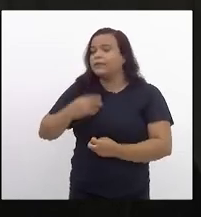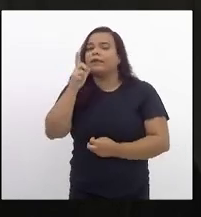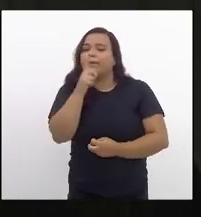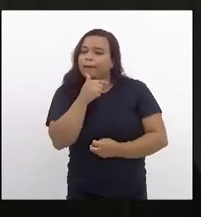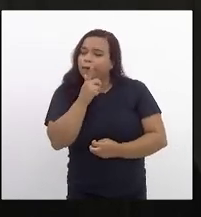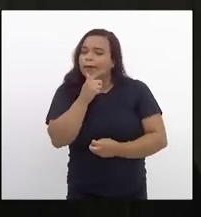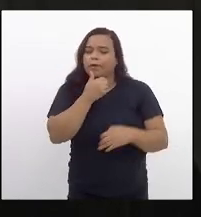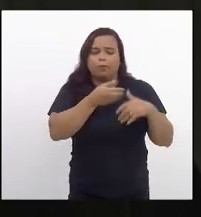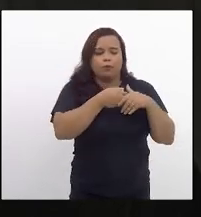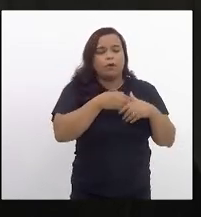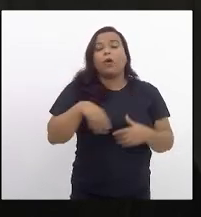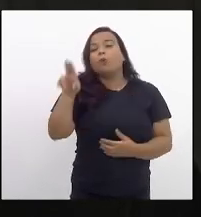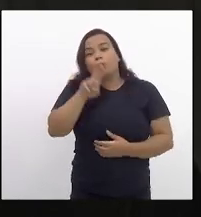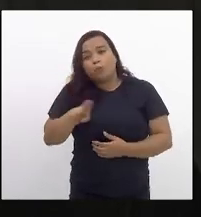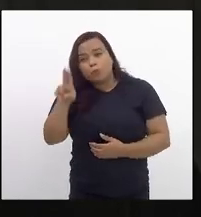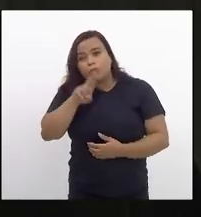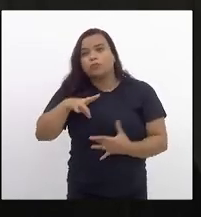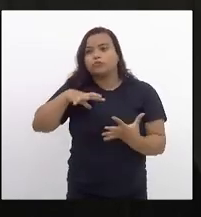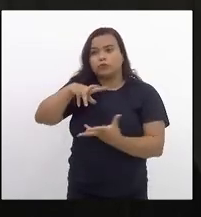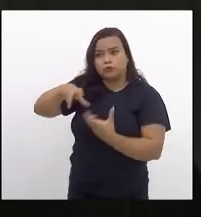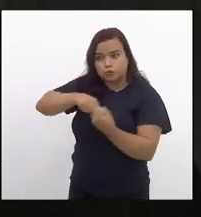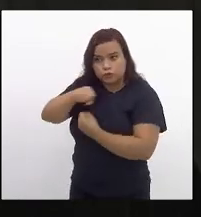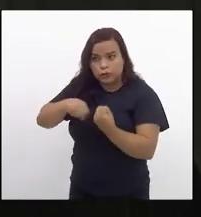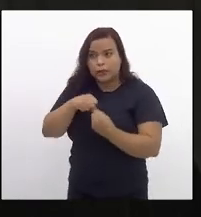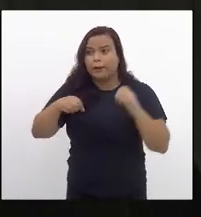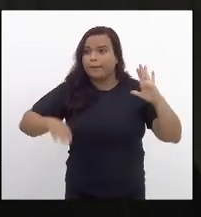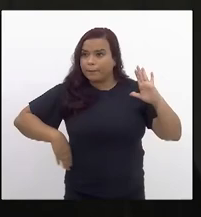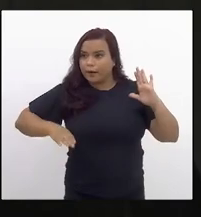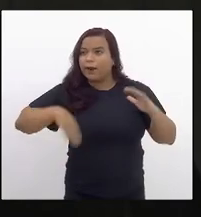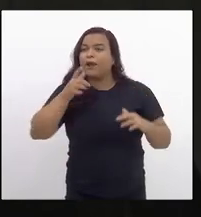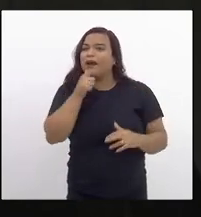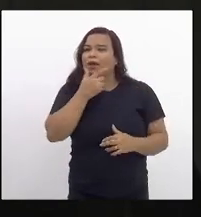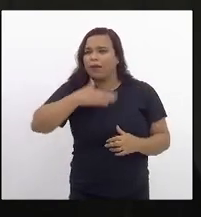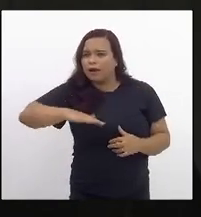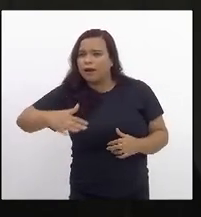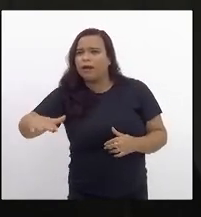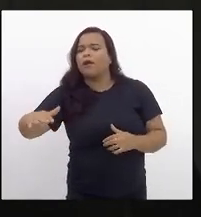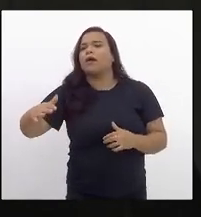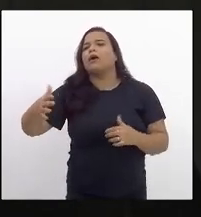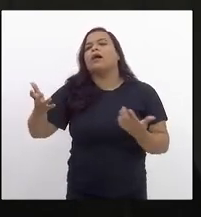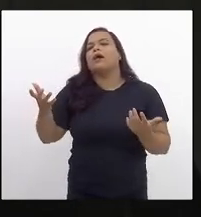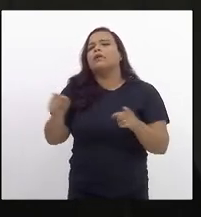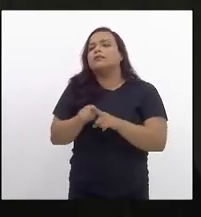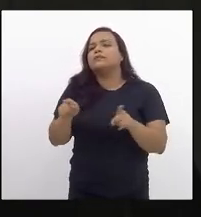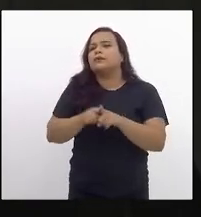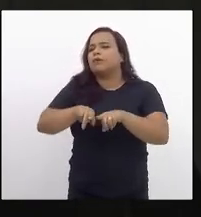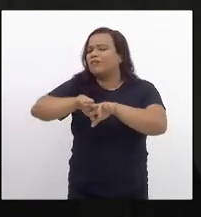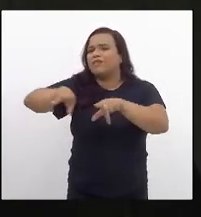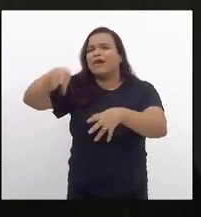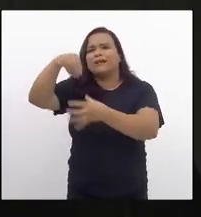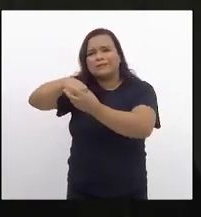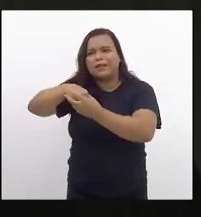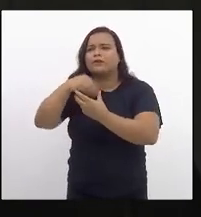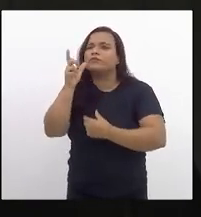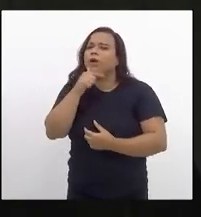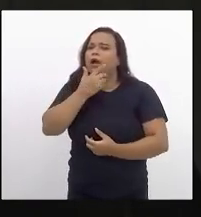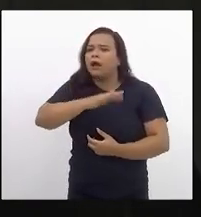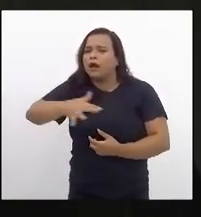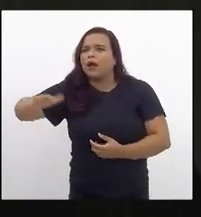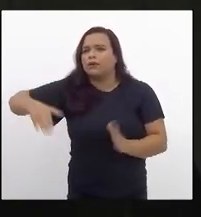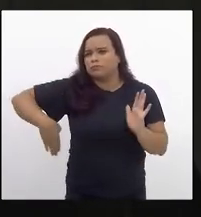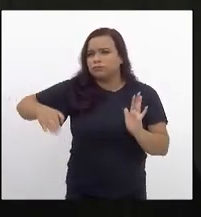conservação e Uso Sustentável dos oceanos dos mares e dos recursos marinhos para o